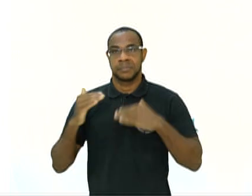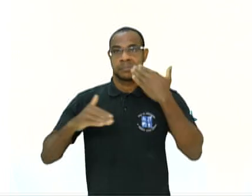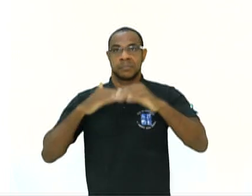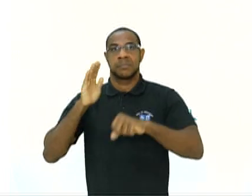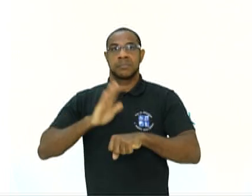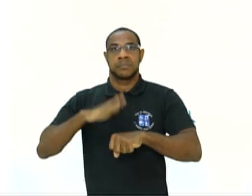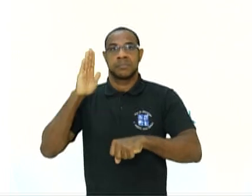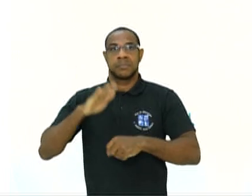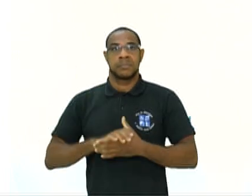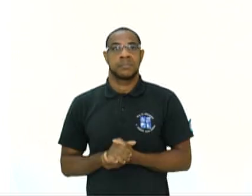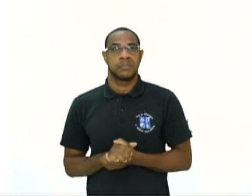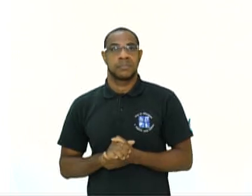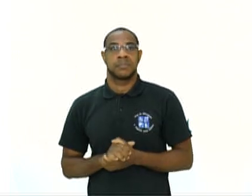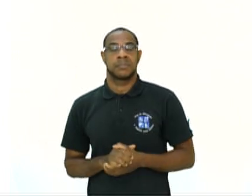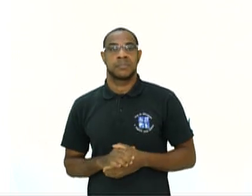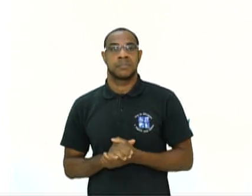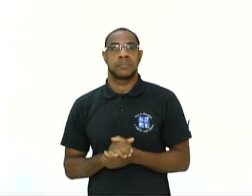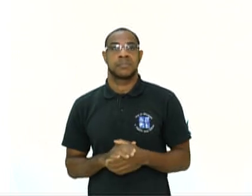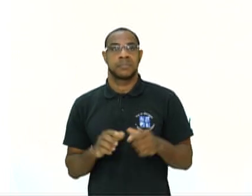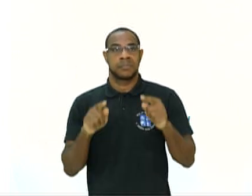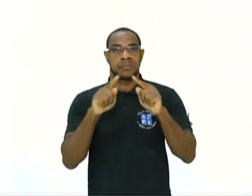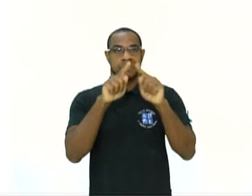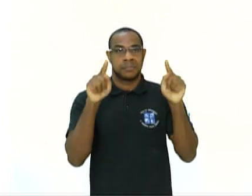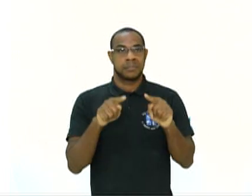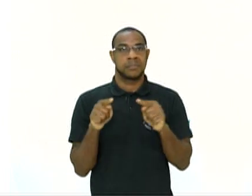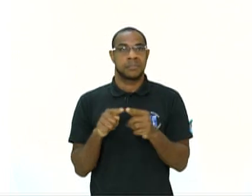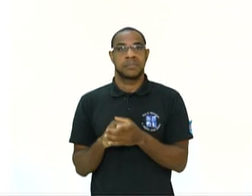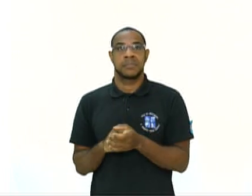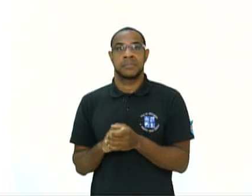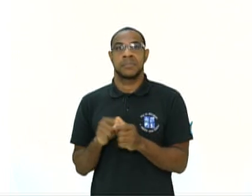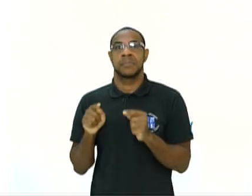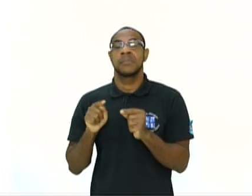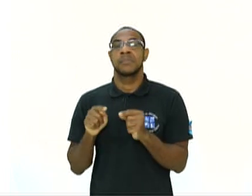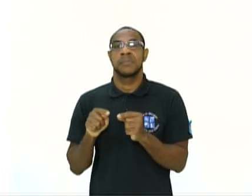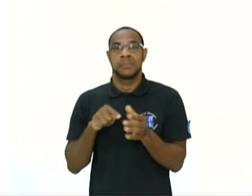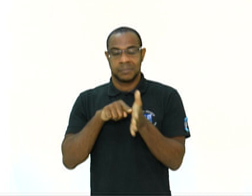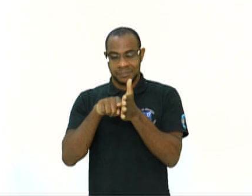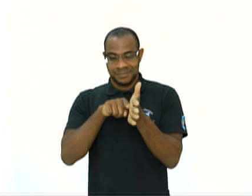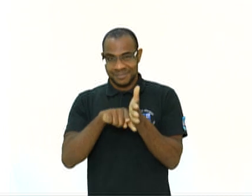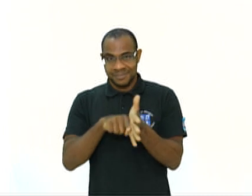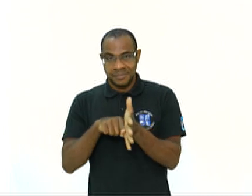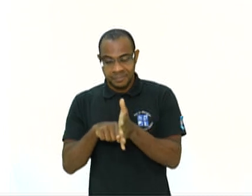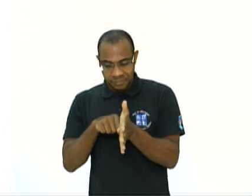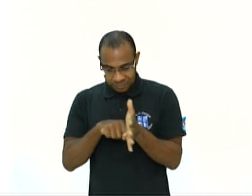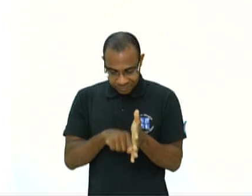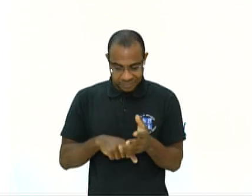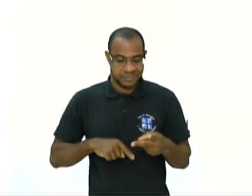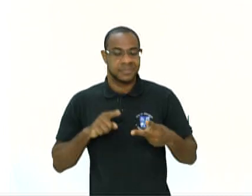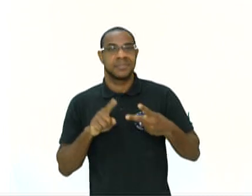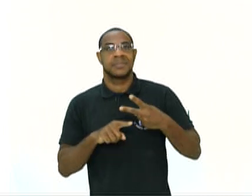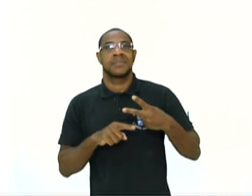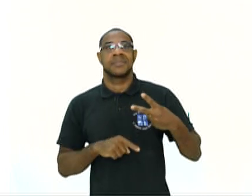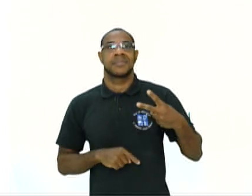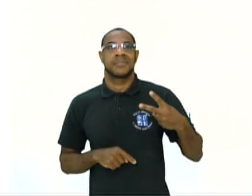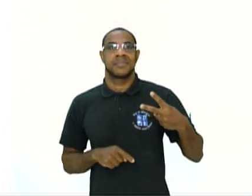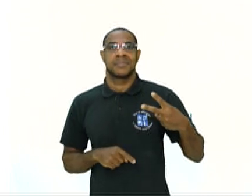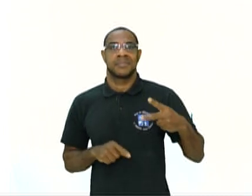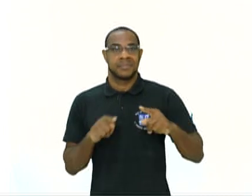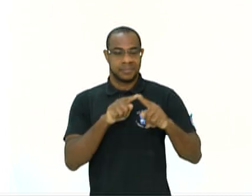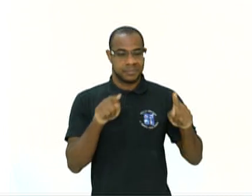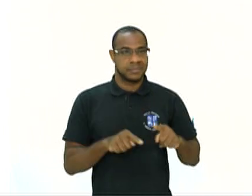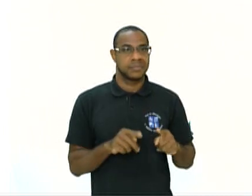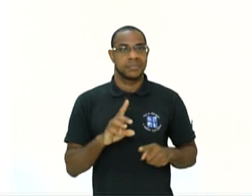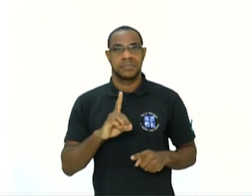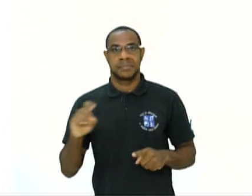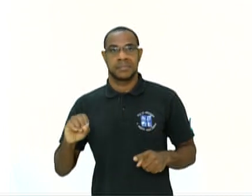mais. Temos, and became a good scientist, se tornou um bom cientista na sua área. 100 products, 100